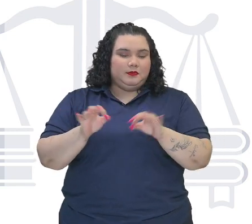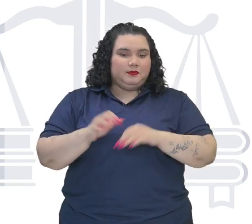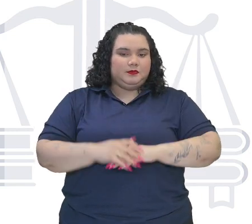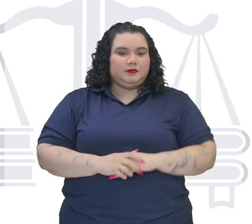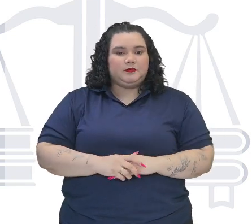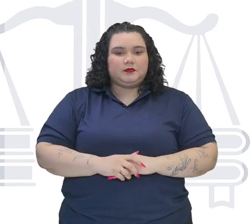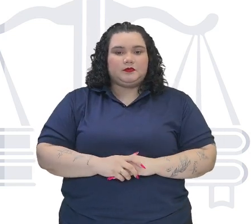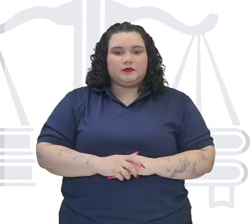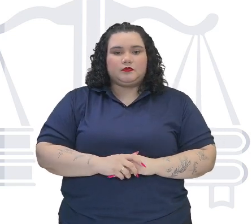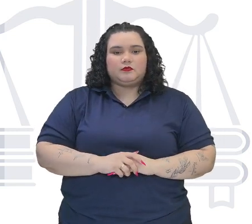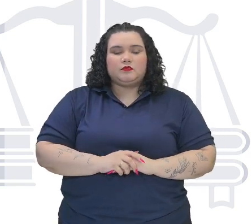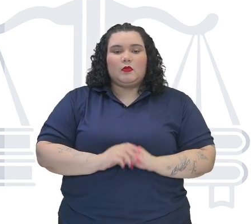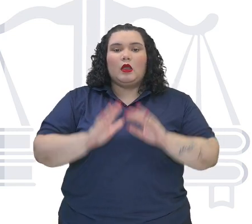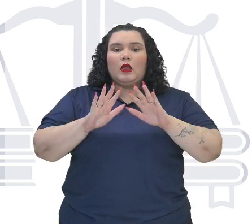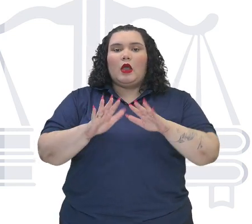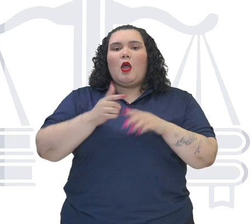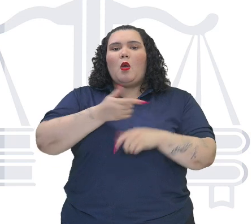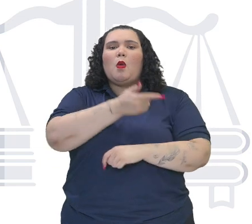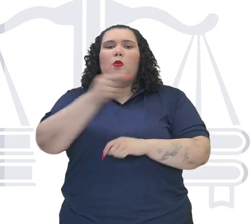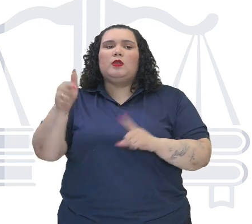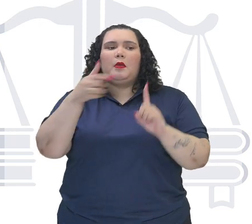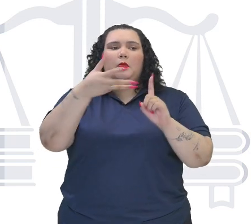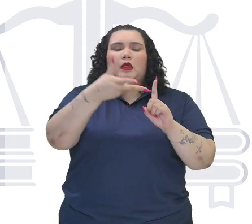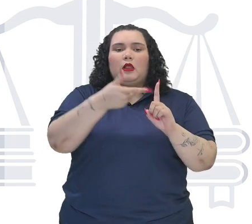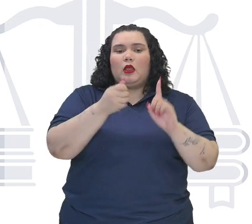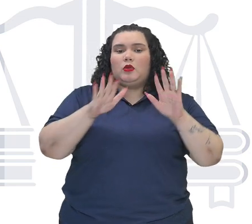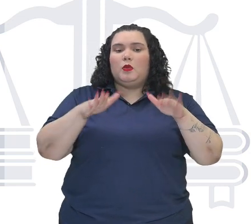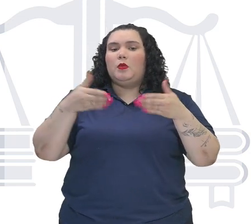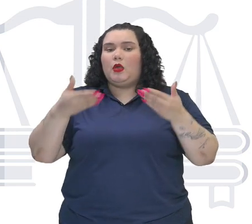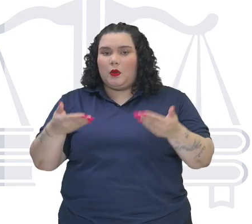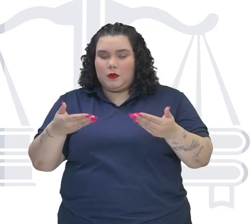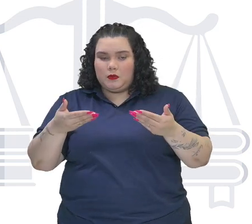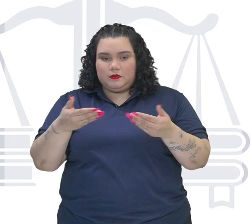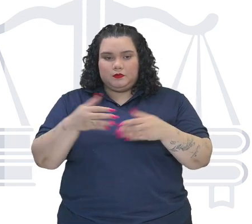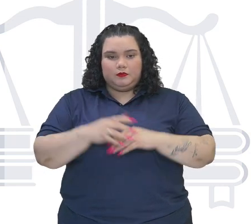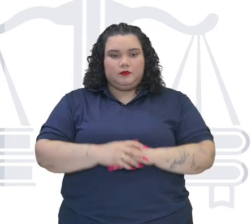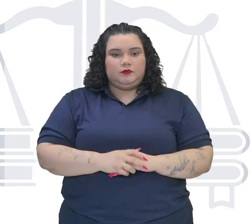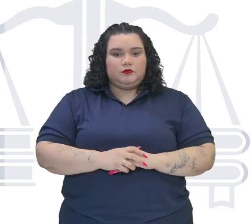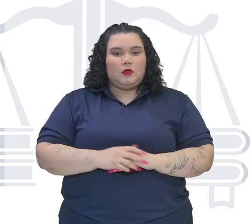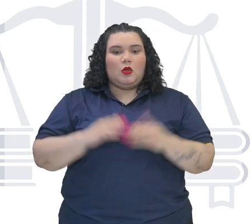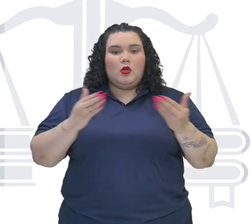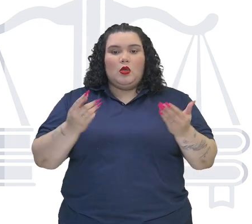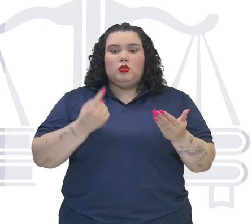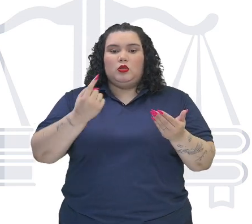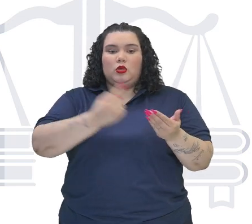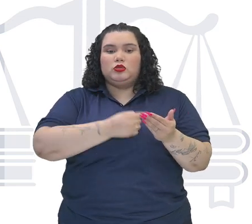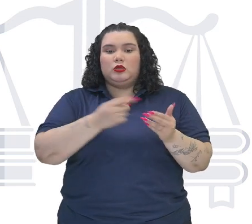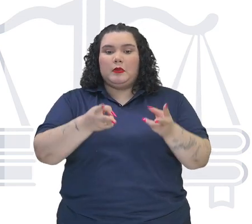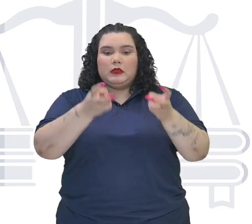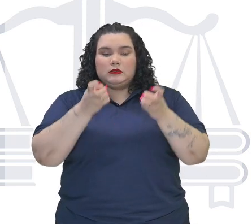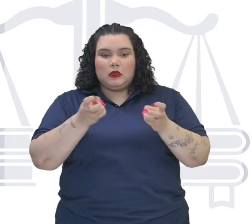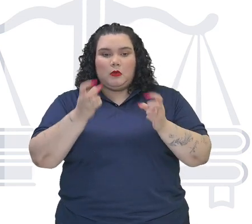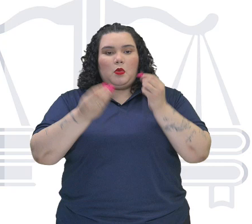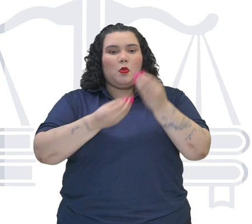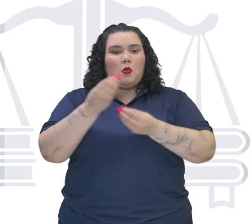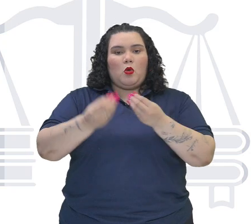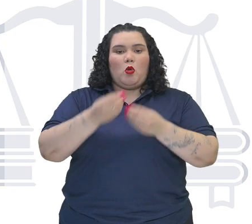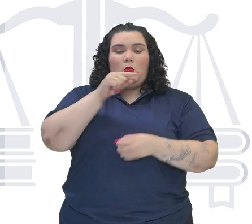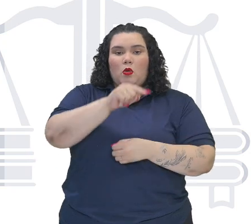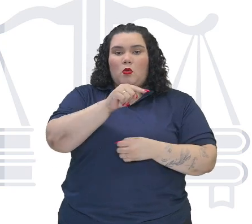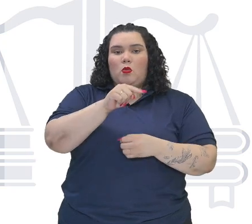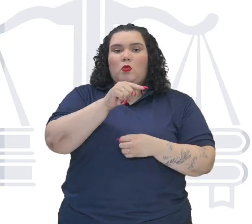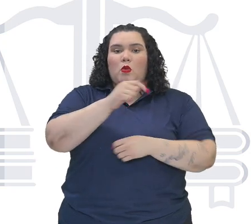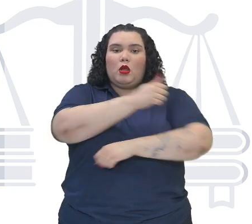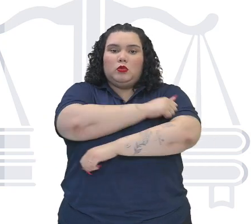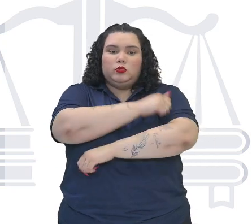o monitoramento. Quando que a gente está percebendo que o nosso estudante está monitorando? É no momento em